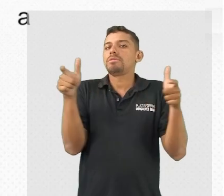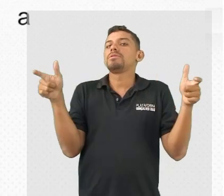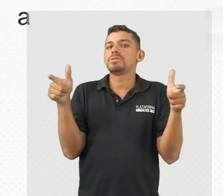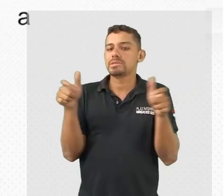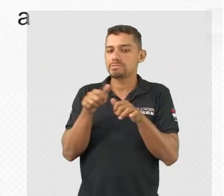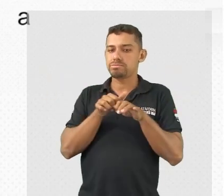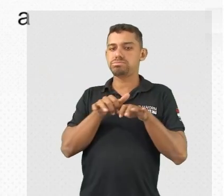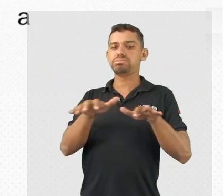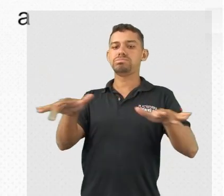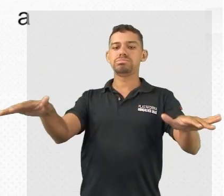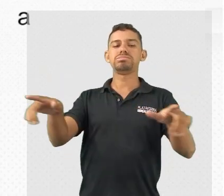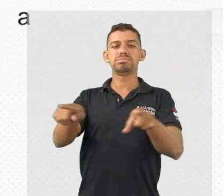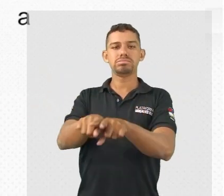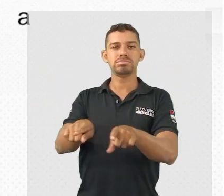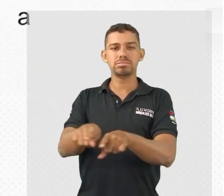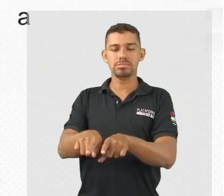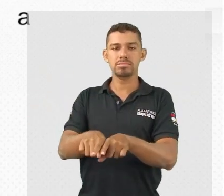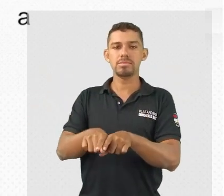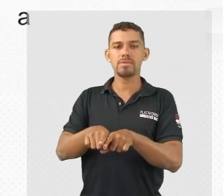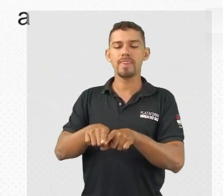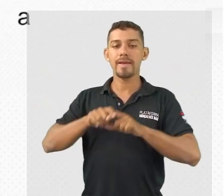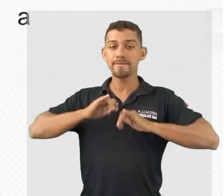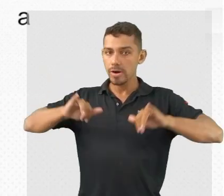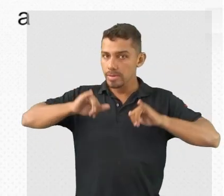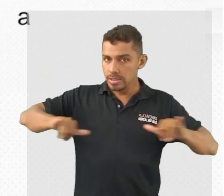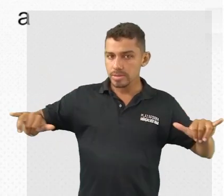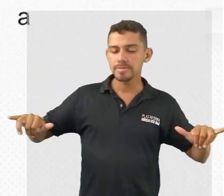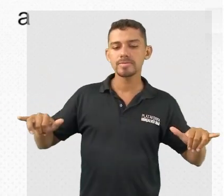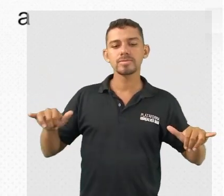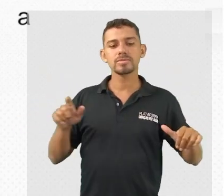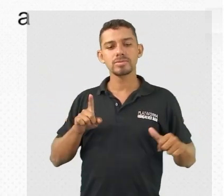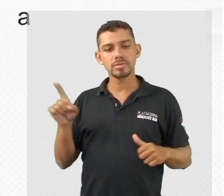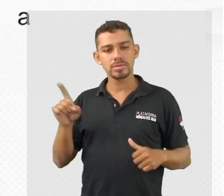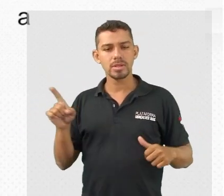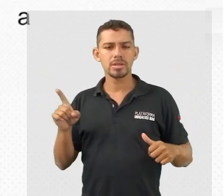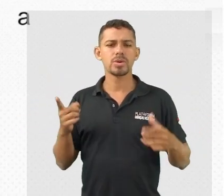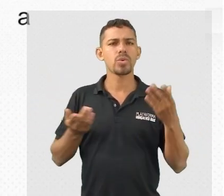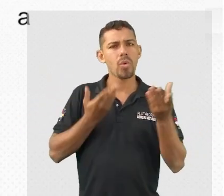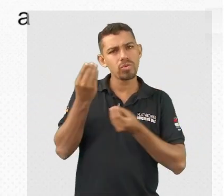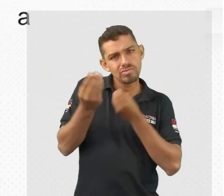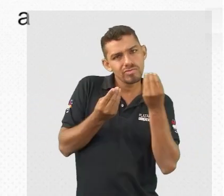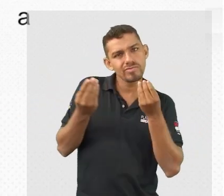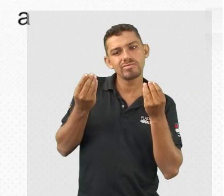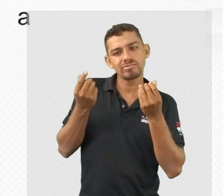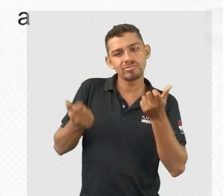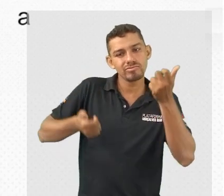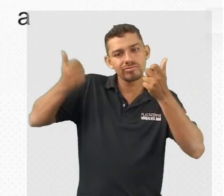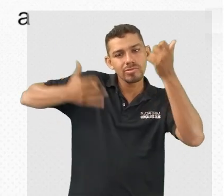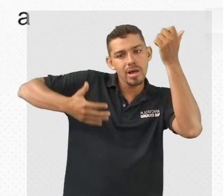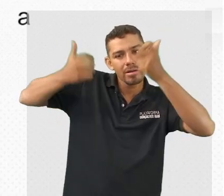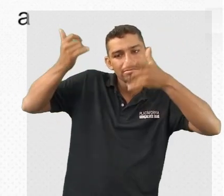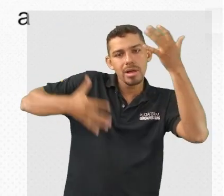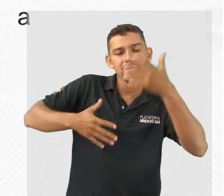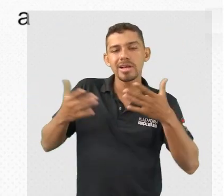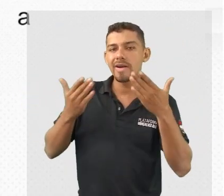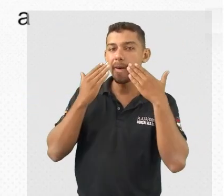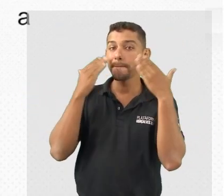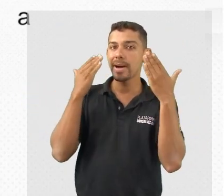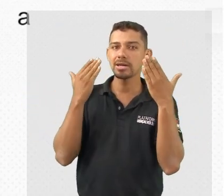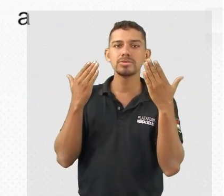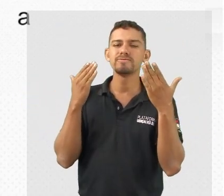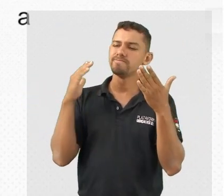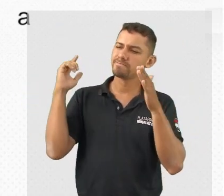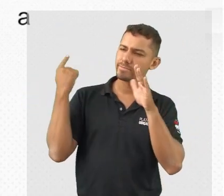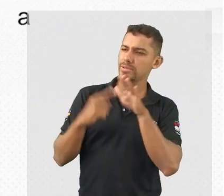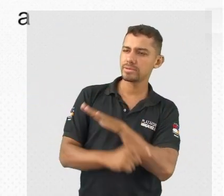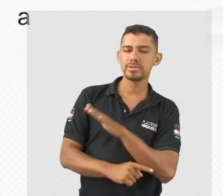de veiculação de informação, a forma como as coisas são contadas ali gera um impacto profundo